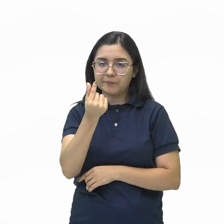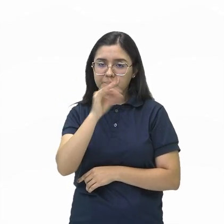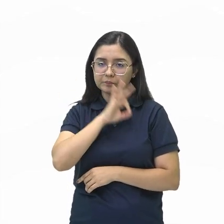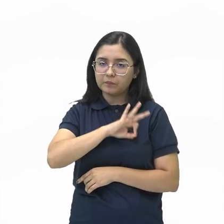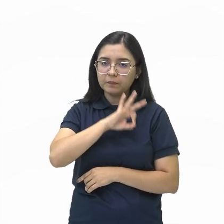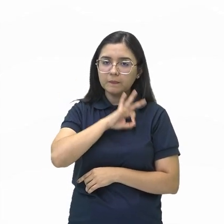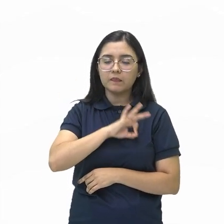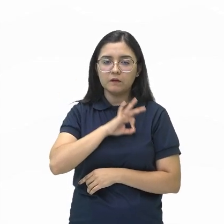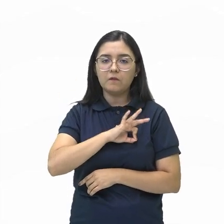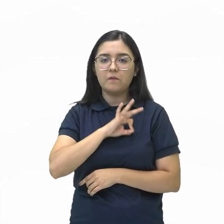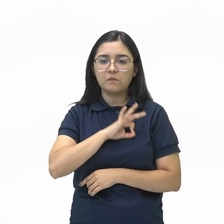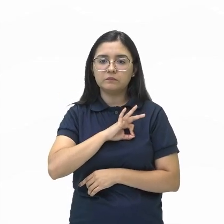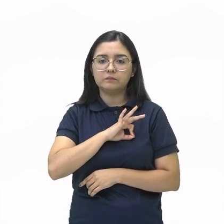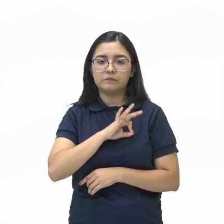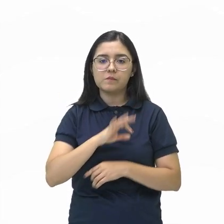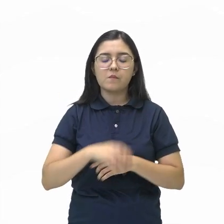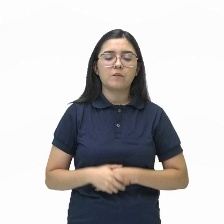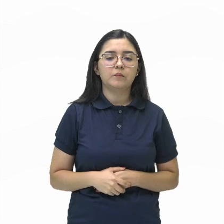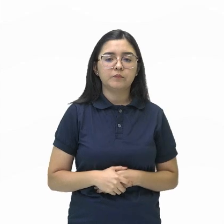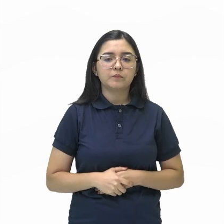trabalhador assalariado. Né?